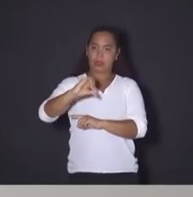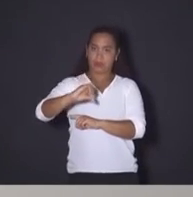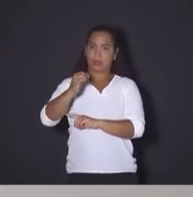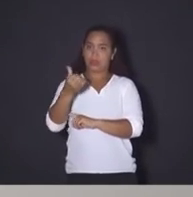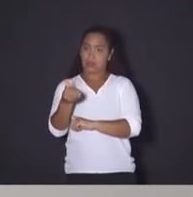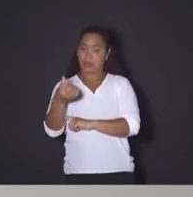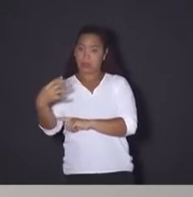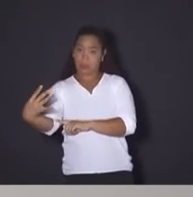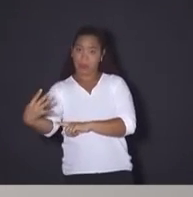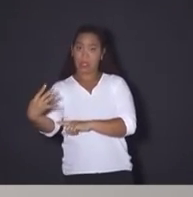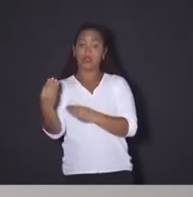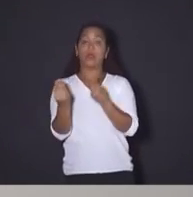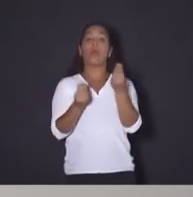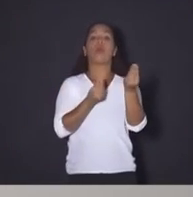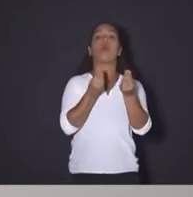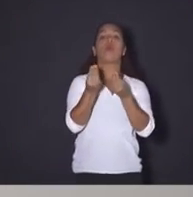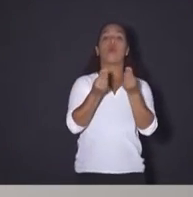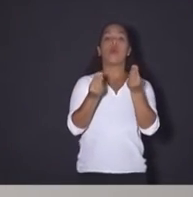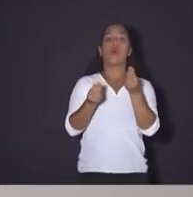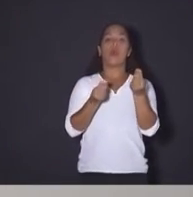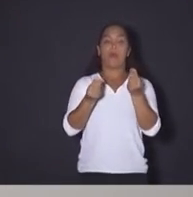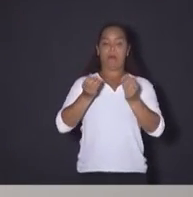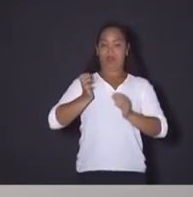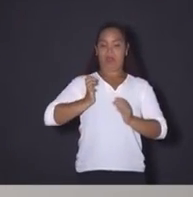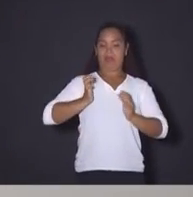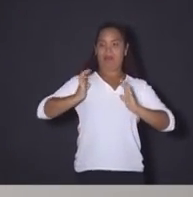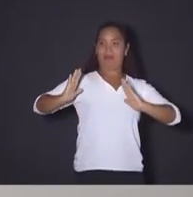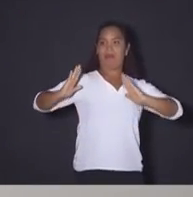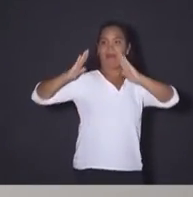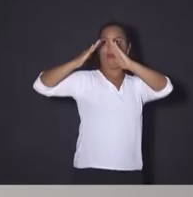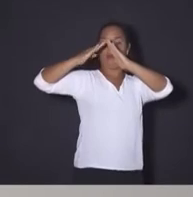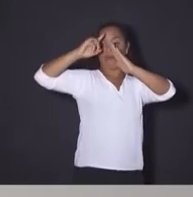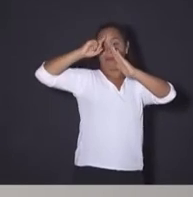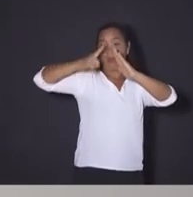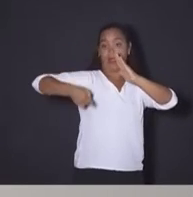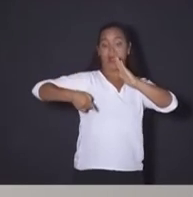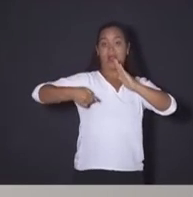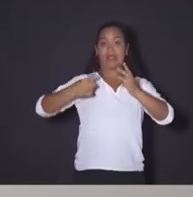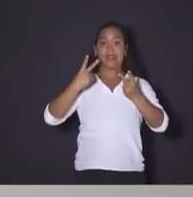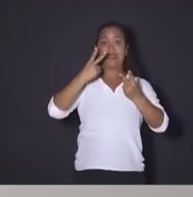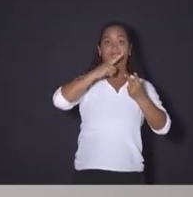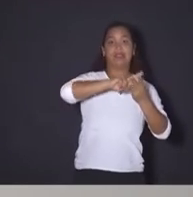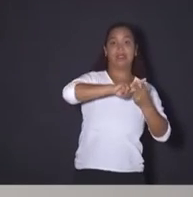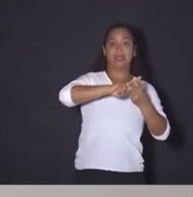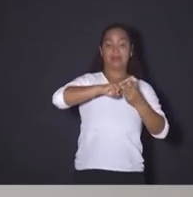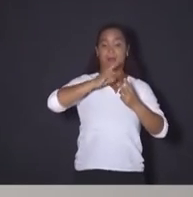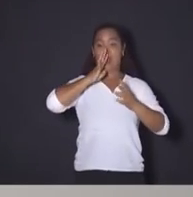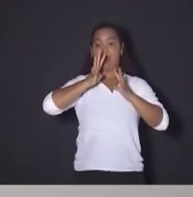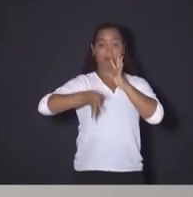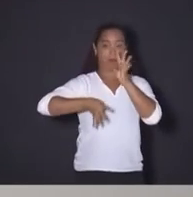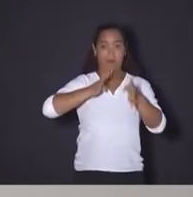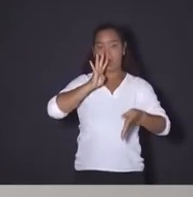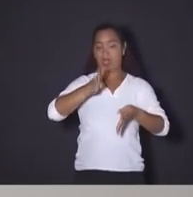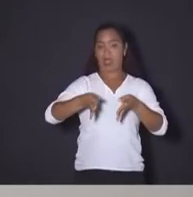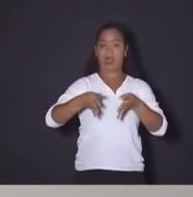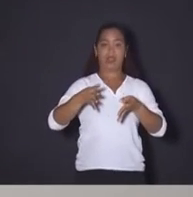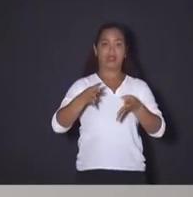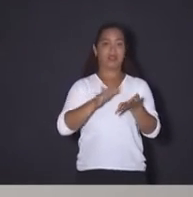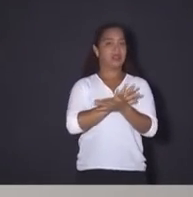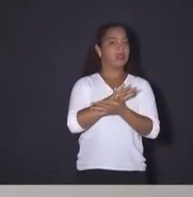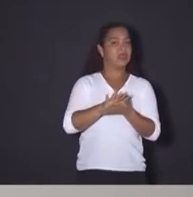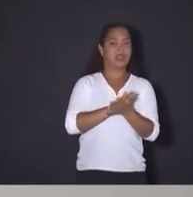para conter a população negra prisão criminalização ausência de políticas ausência de